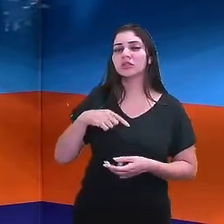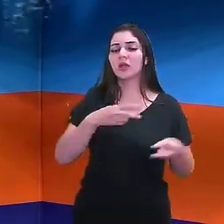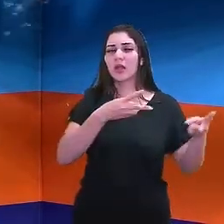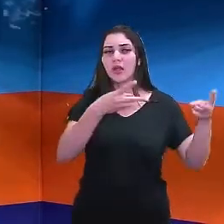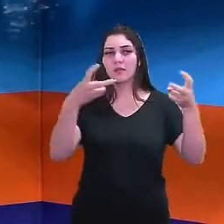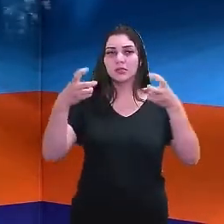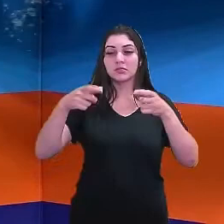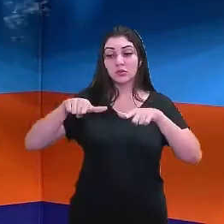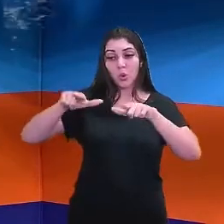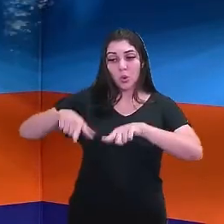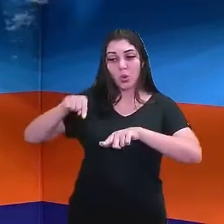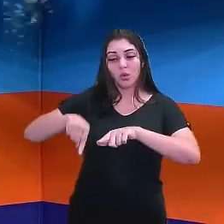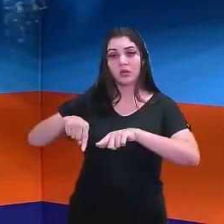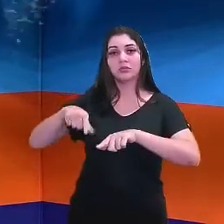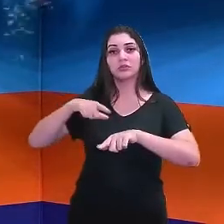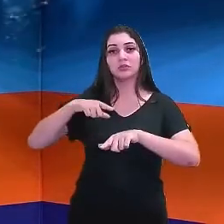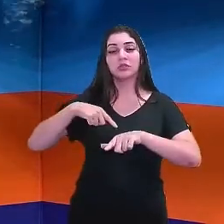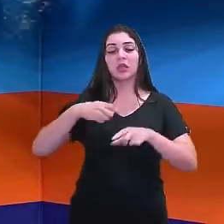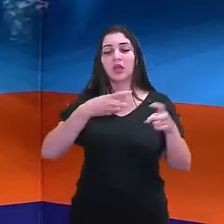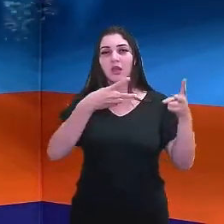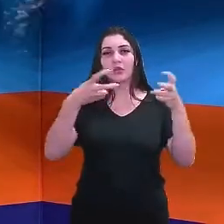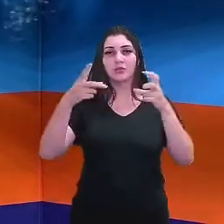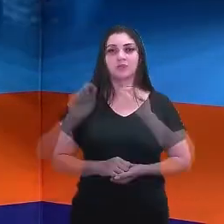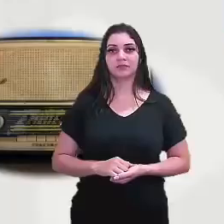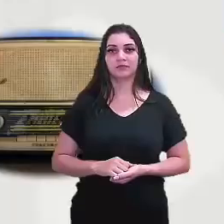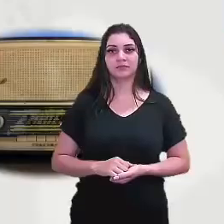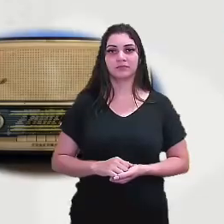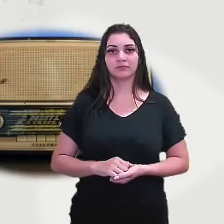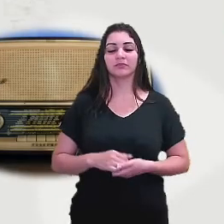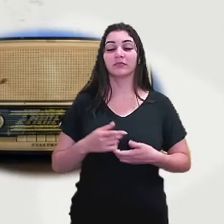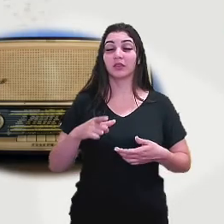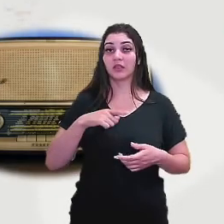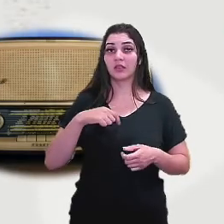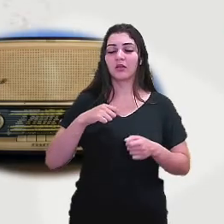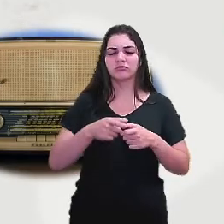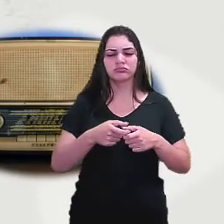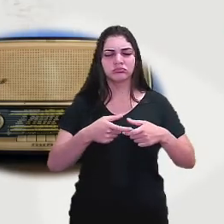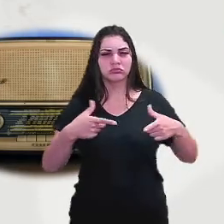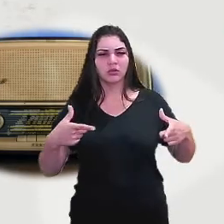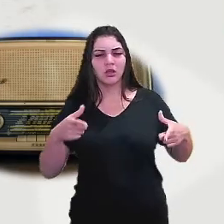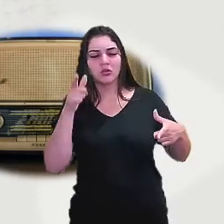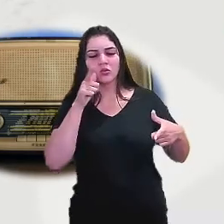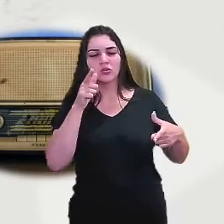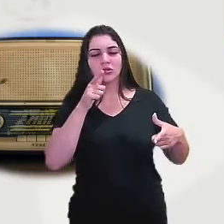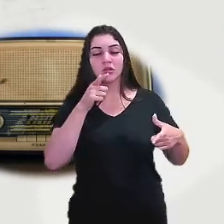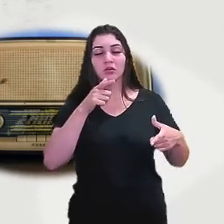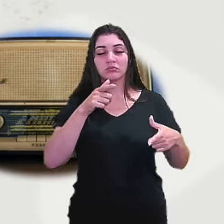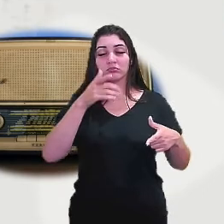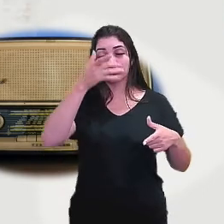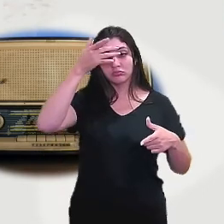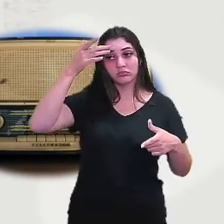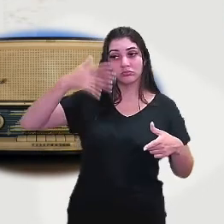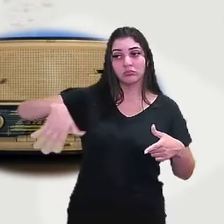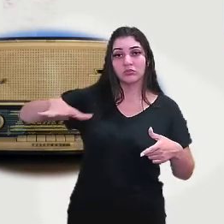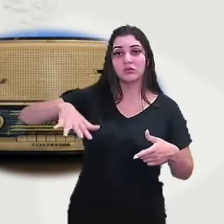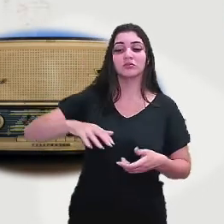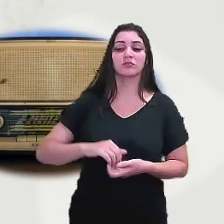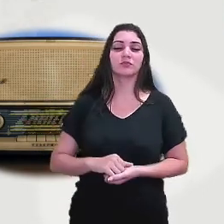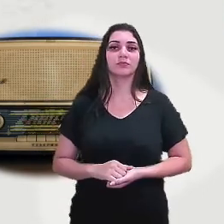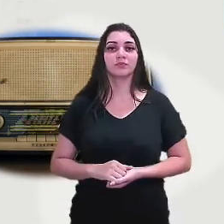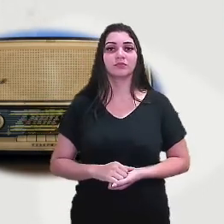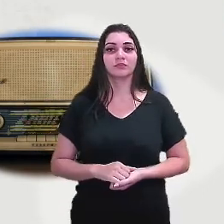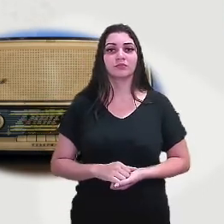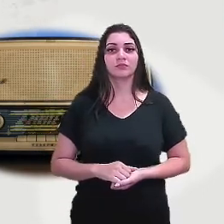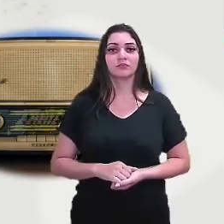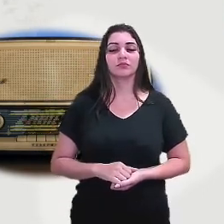percepção local, mas ele tinha uma percepção estadual, mas ele tinha um grande alcance para seu público.